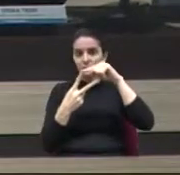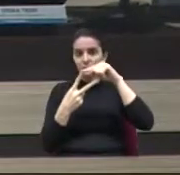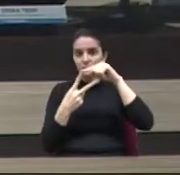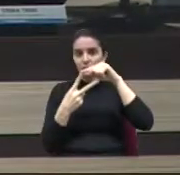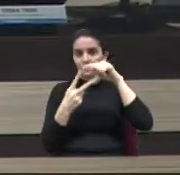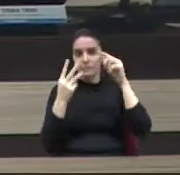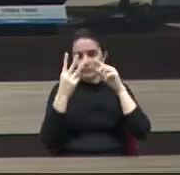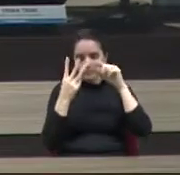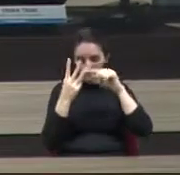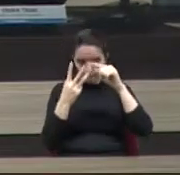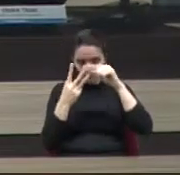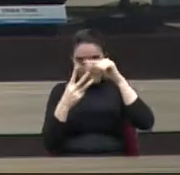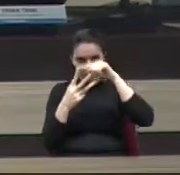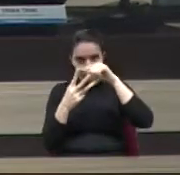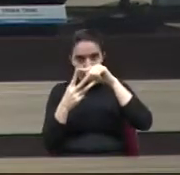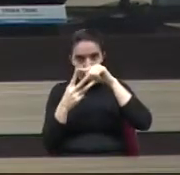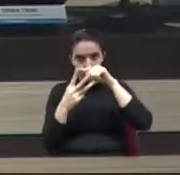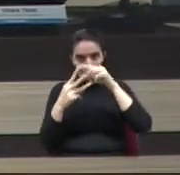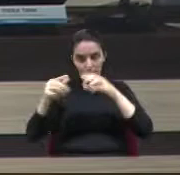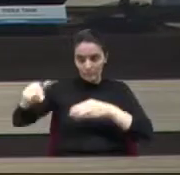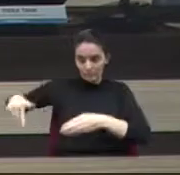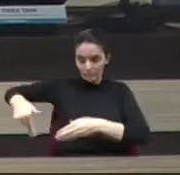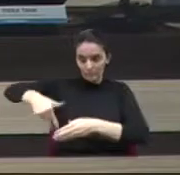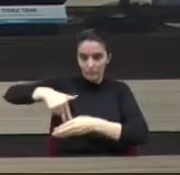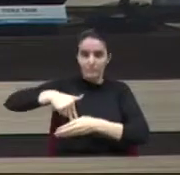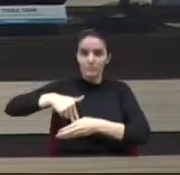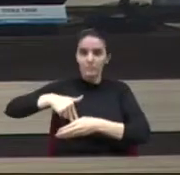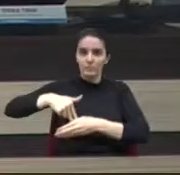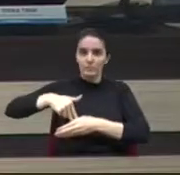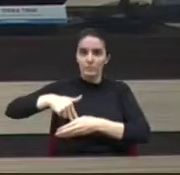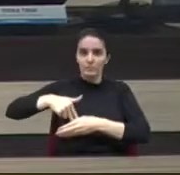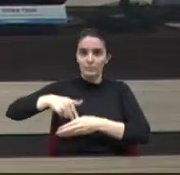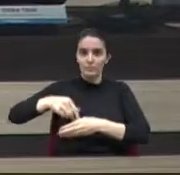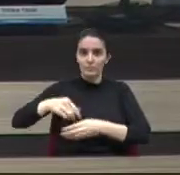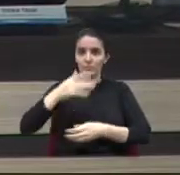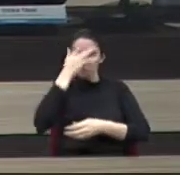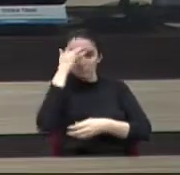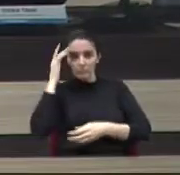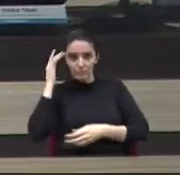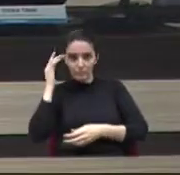são três tribunas. Quem chega primeiro,